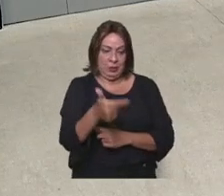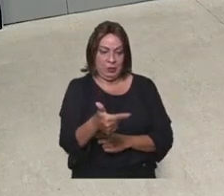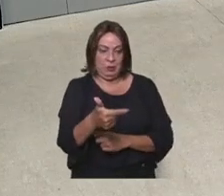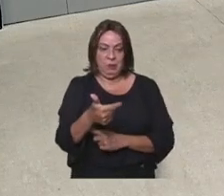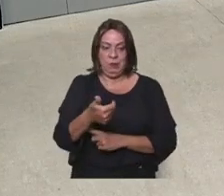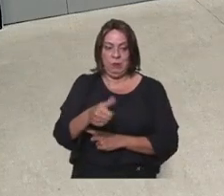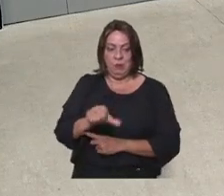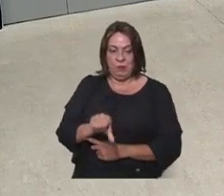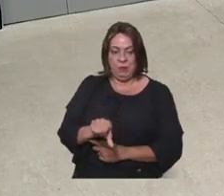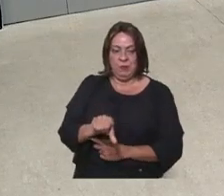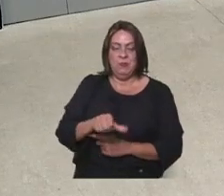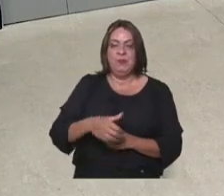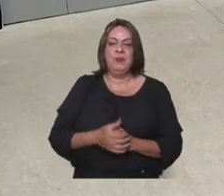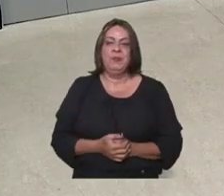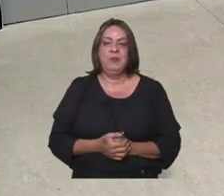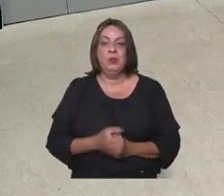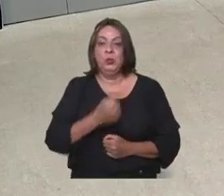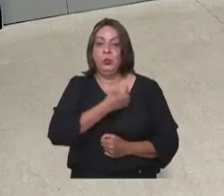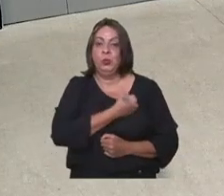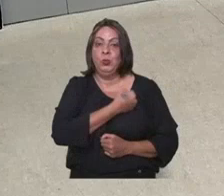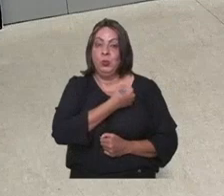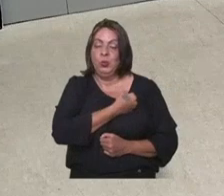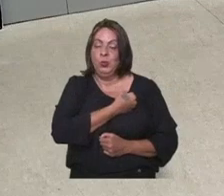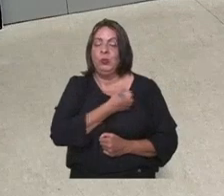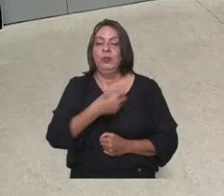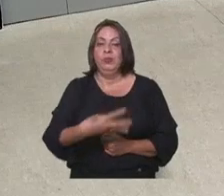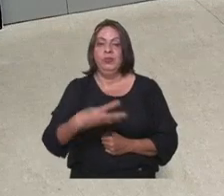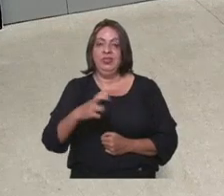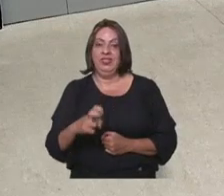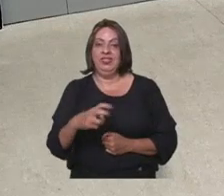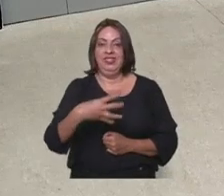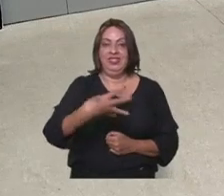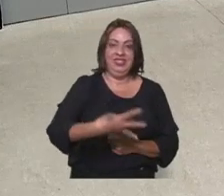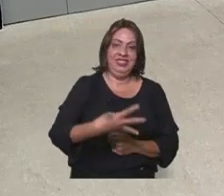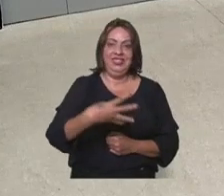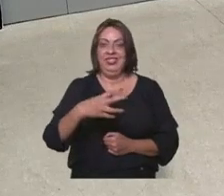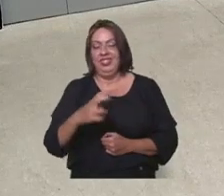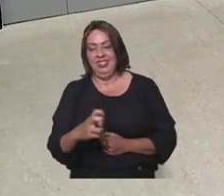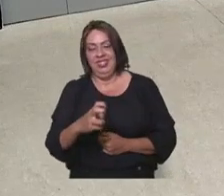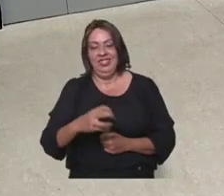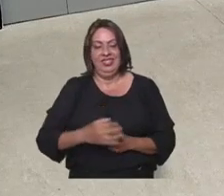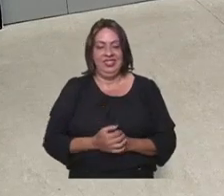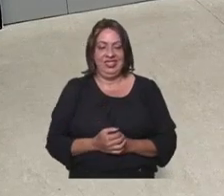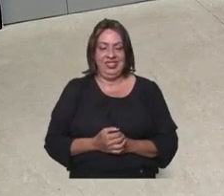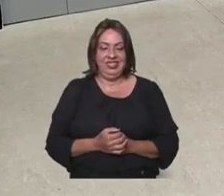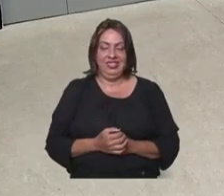29. Bolinha de número 29, 45.